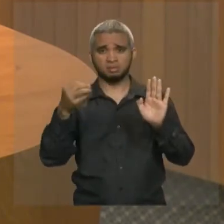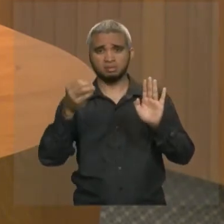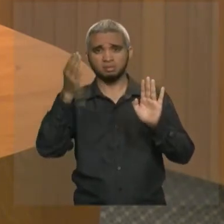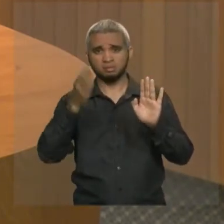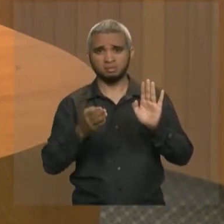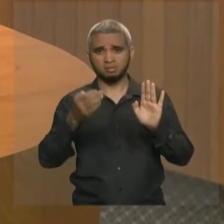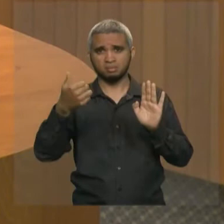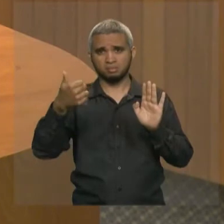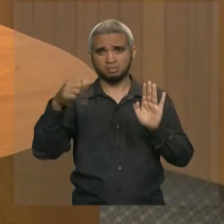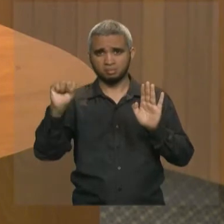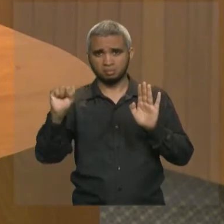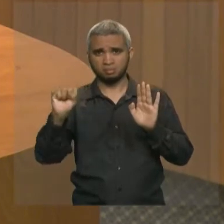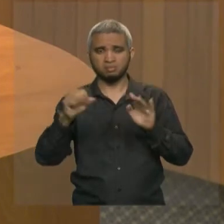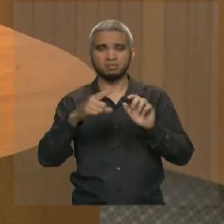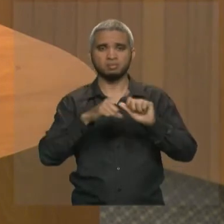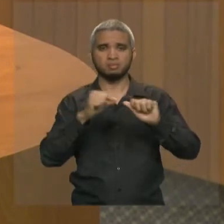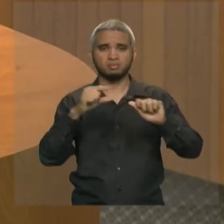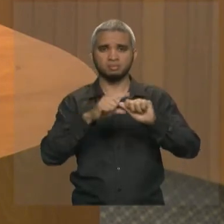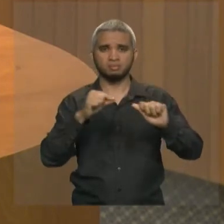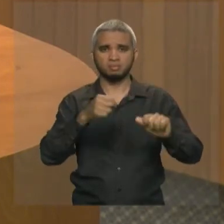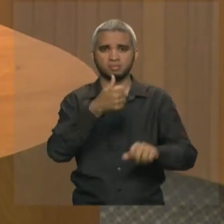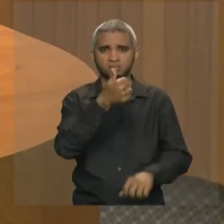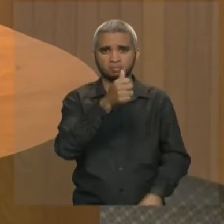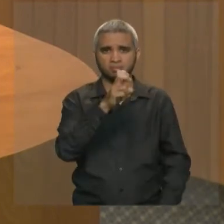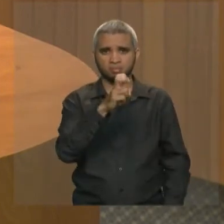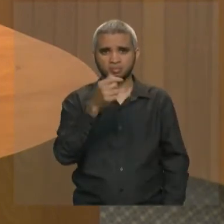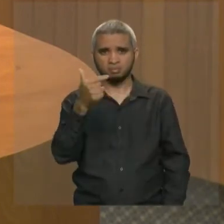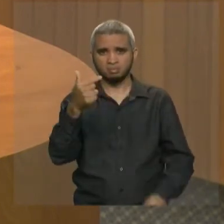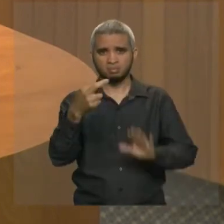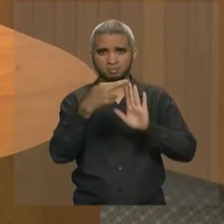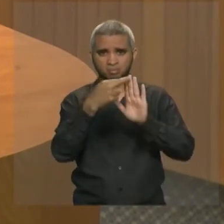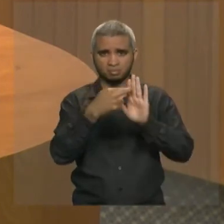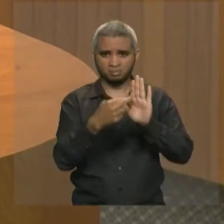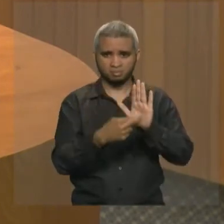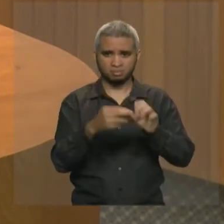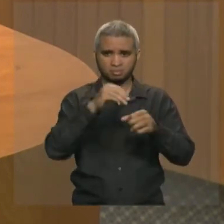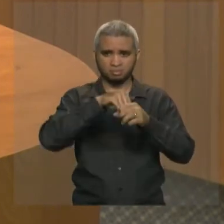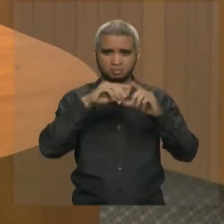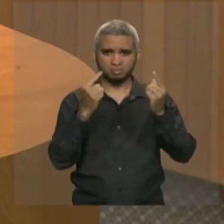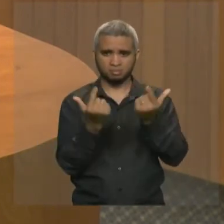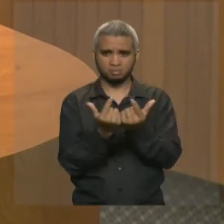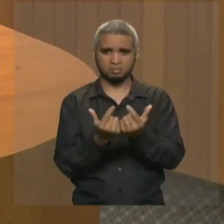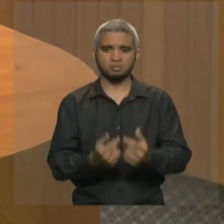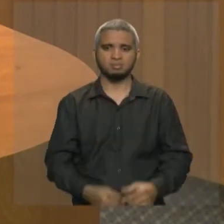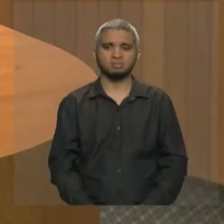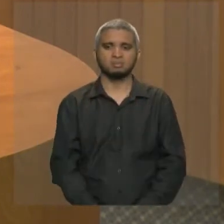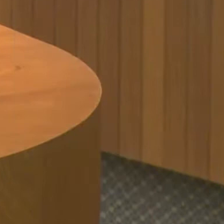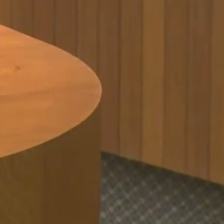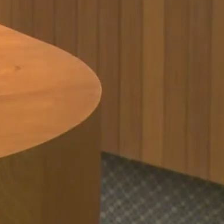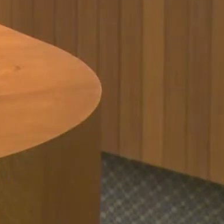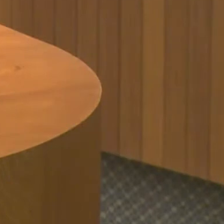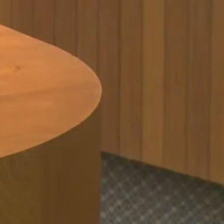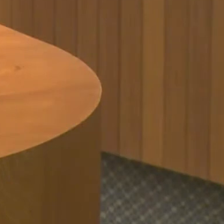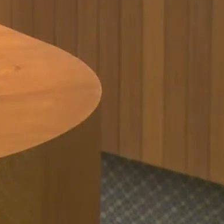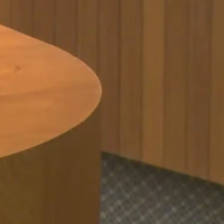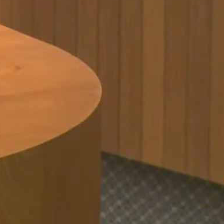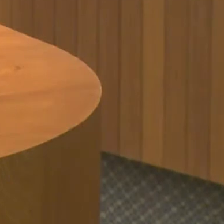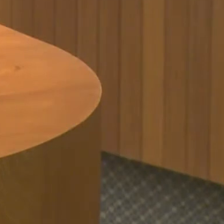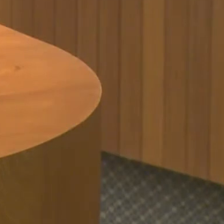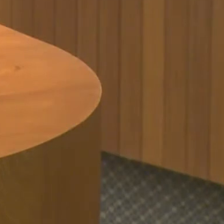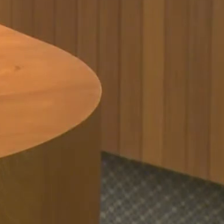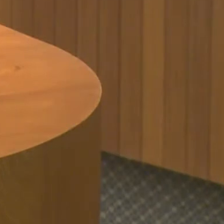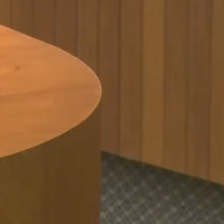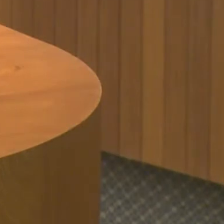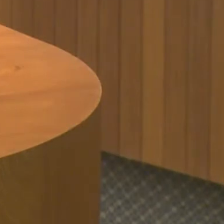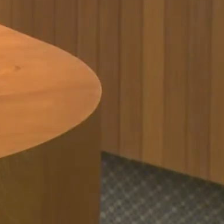nos termos do artigo 152 do Regimento Interno na matéria legislativa do Maranhão, requeiro a Vossa Excelência que,